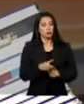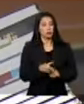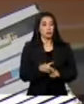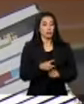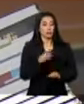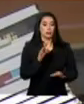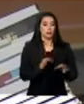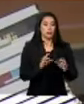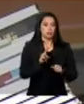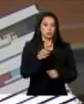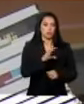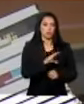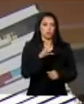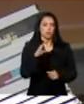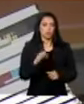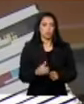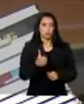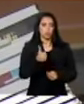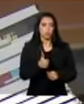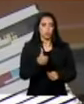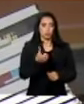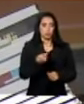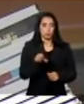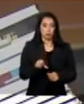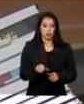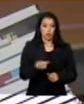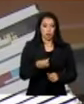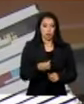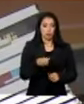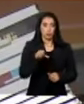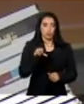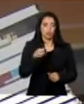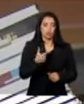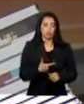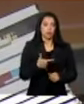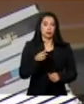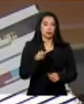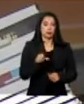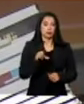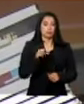habeas 126-292 não representou